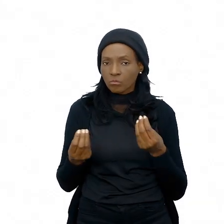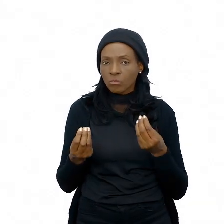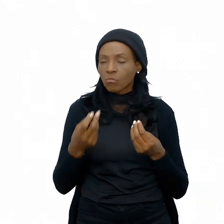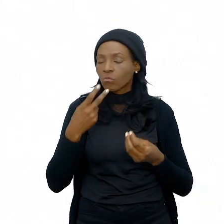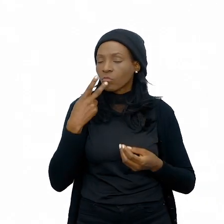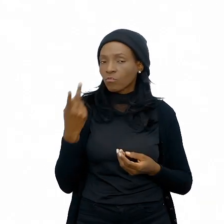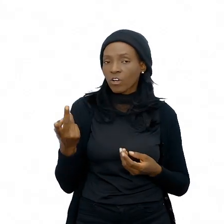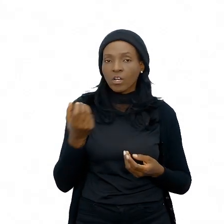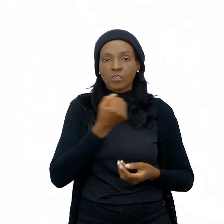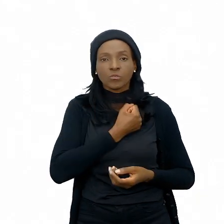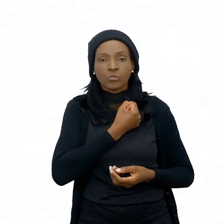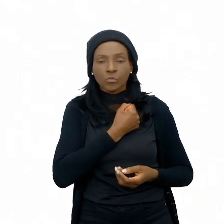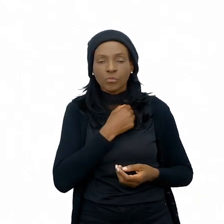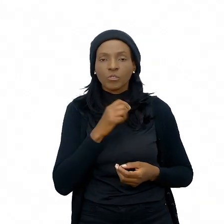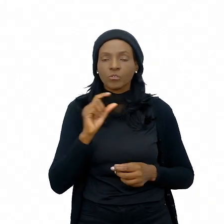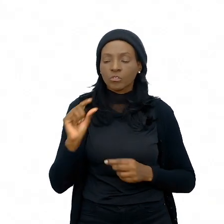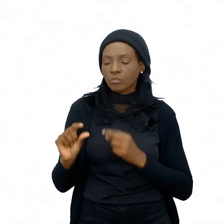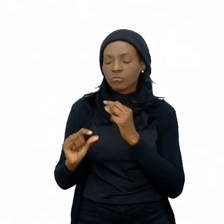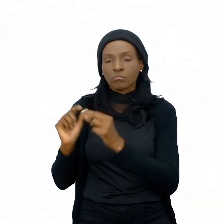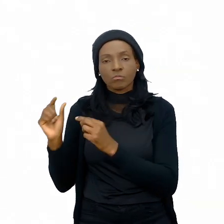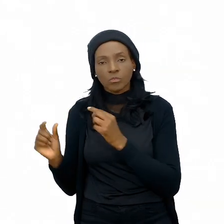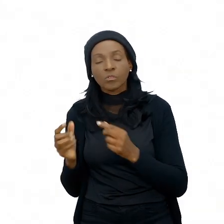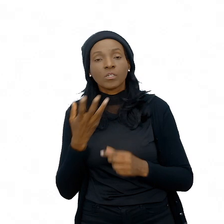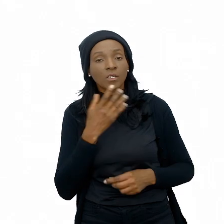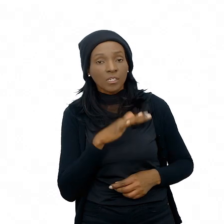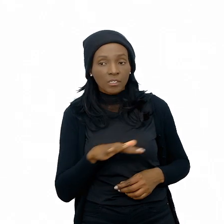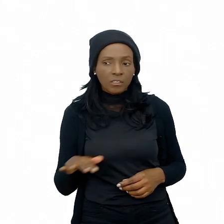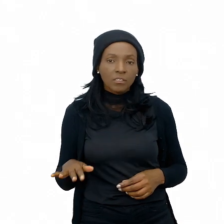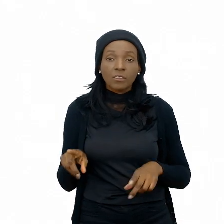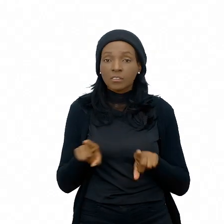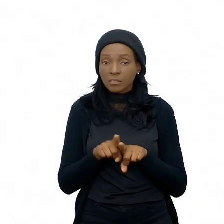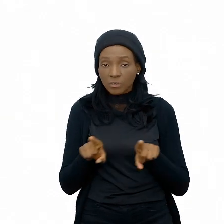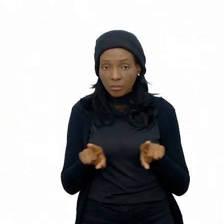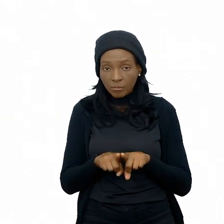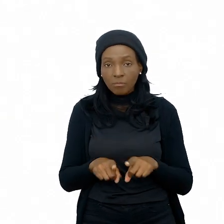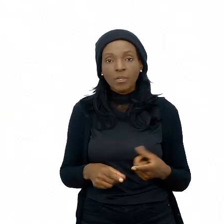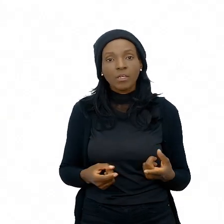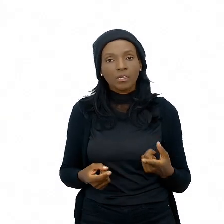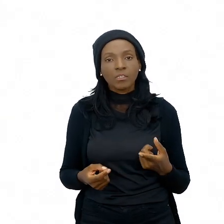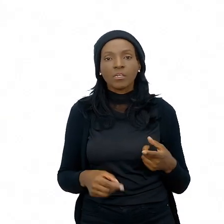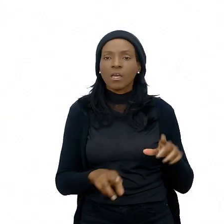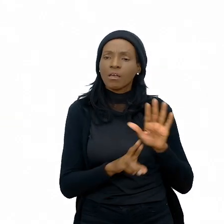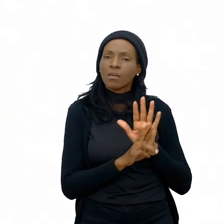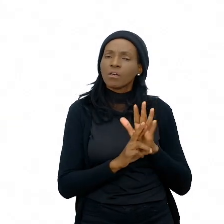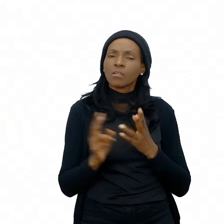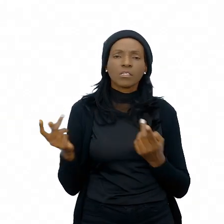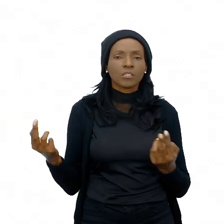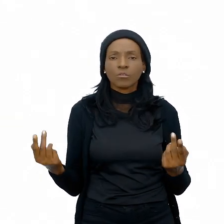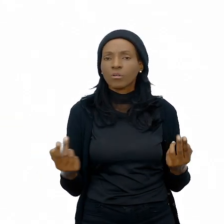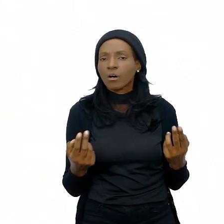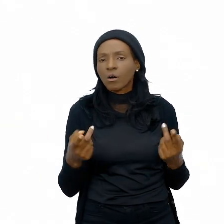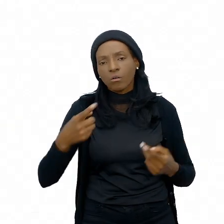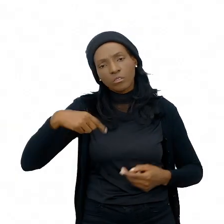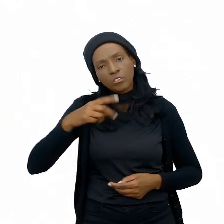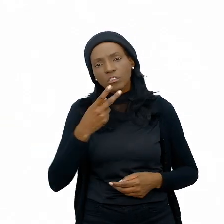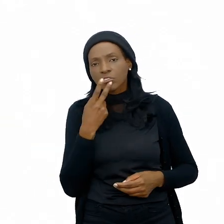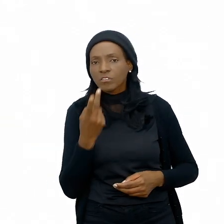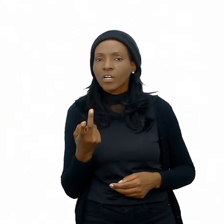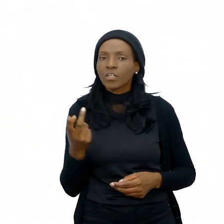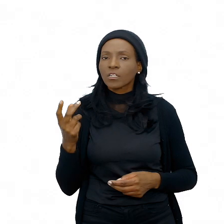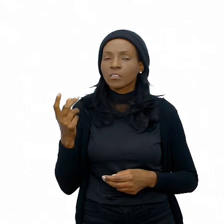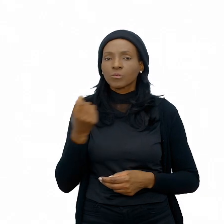os números aditivamente, as crianças acabam também representando da mesma maneira que falamos estes